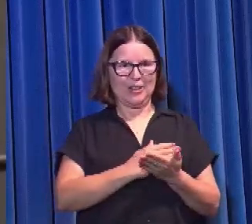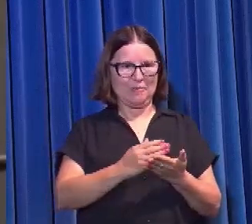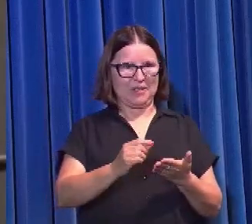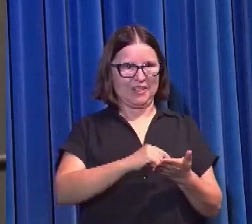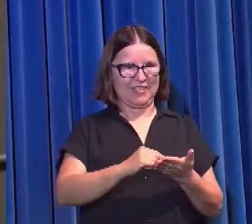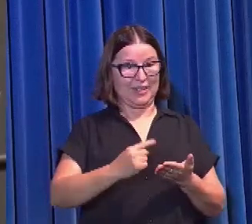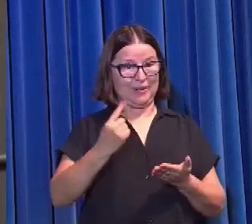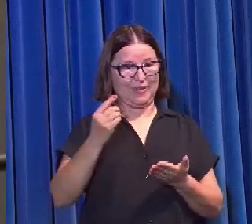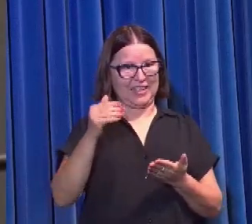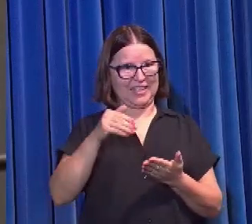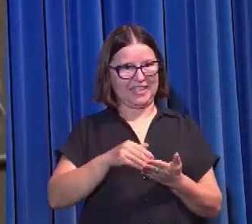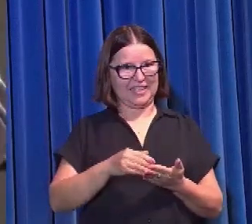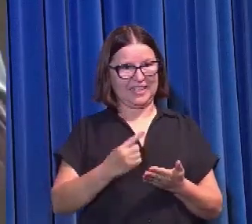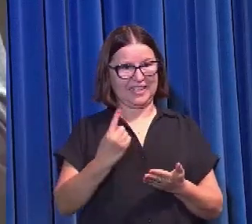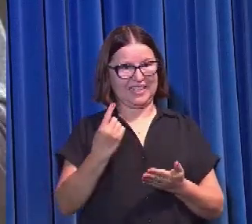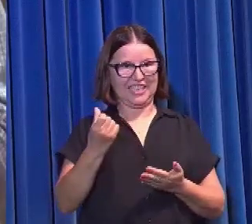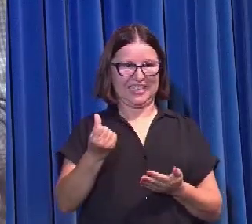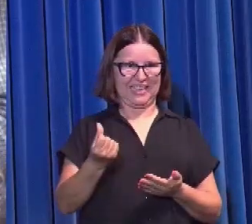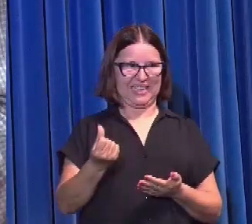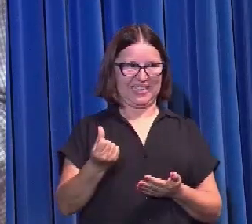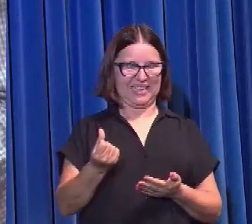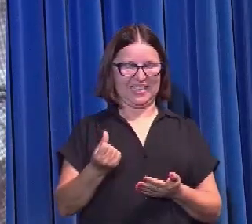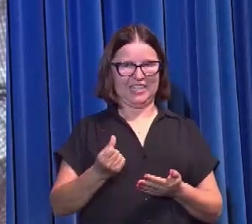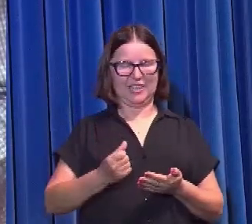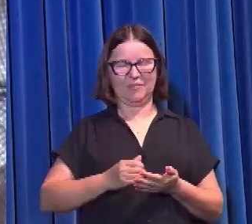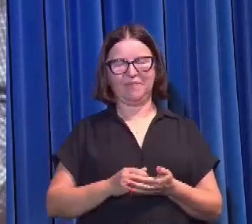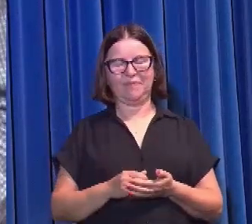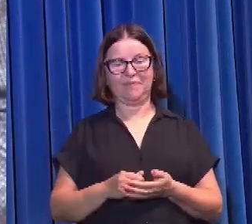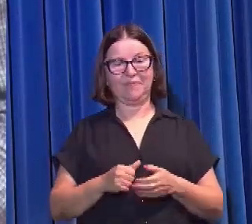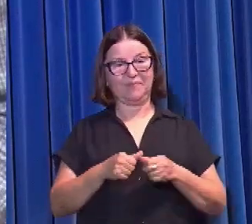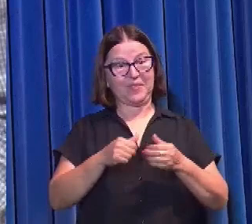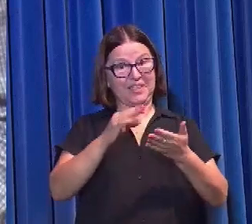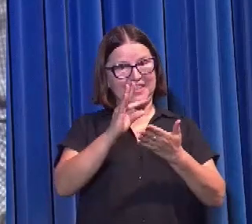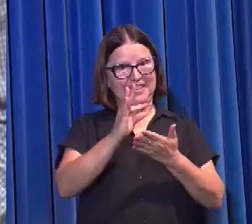até o 16. Esse texto, irmãos,